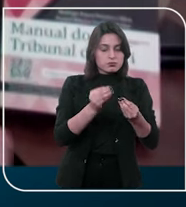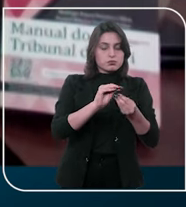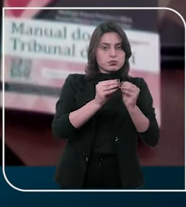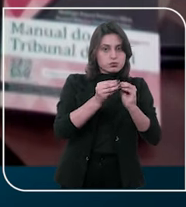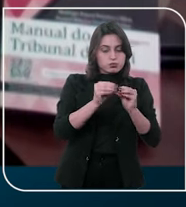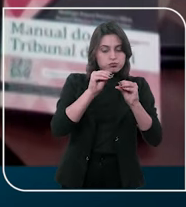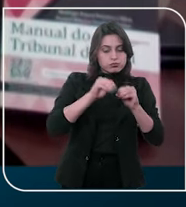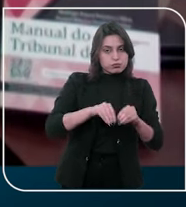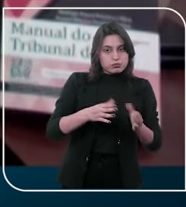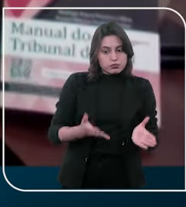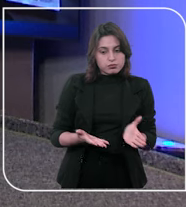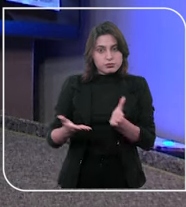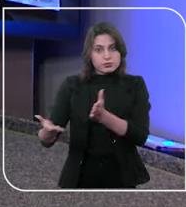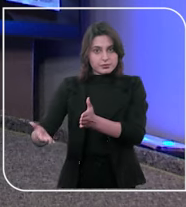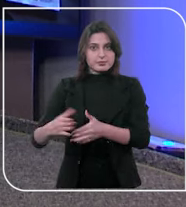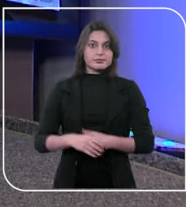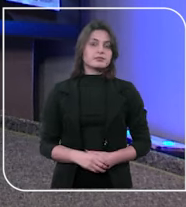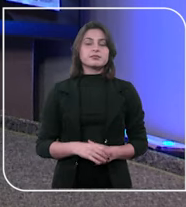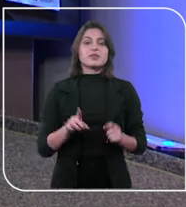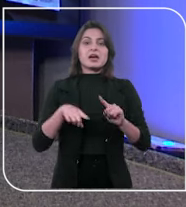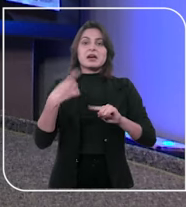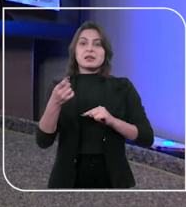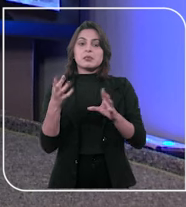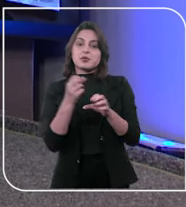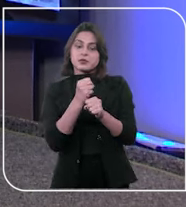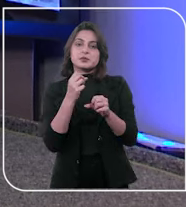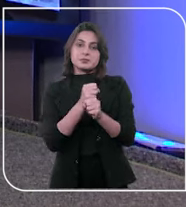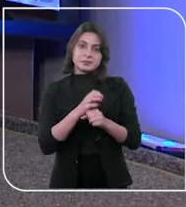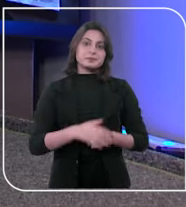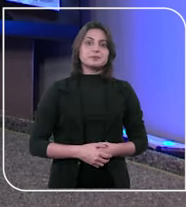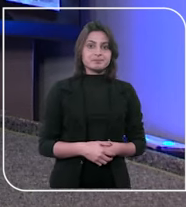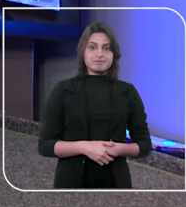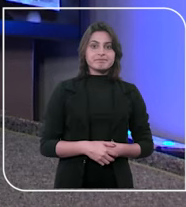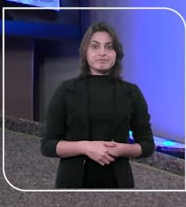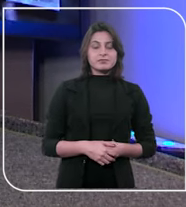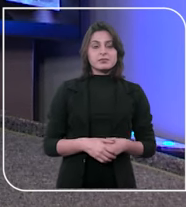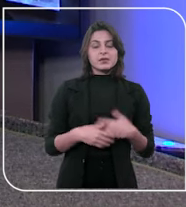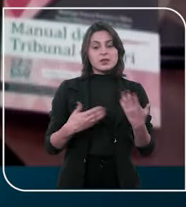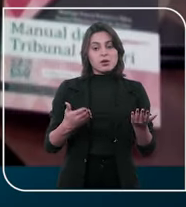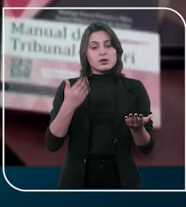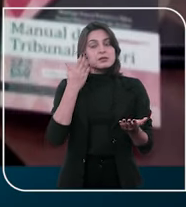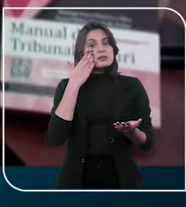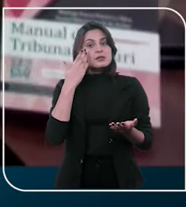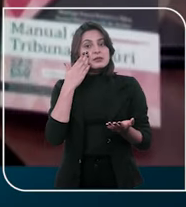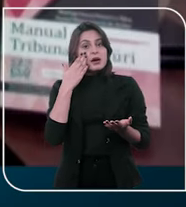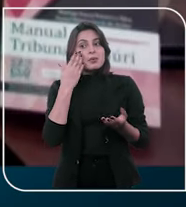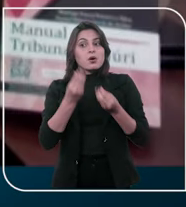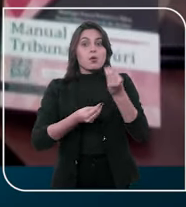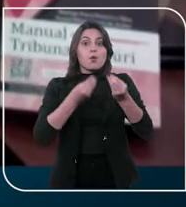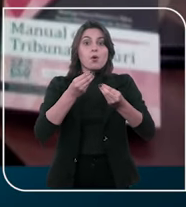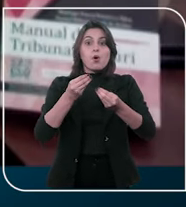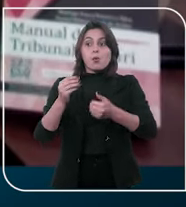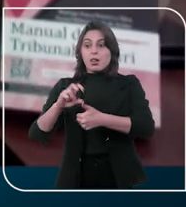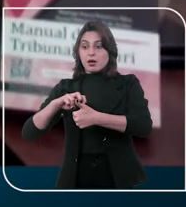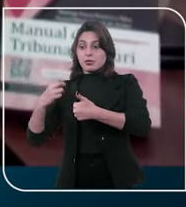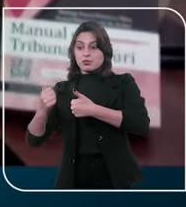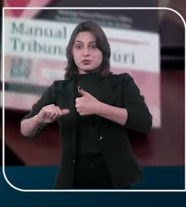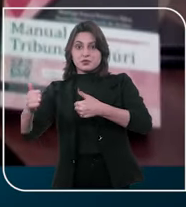nada mais é do que a forma que nós temos de saber como os jurados votaram e termos uma decisão do Tribunal do